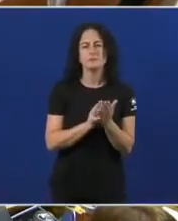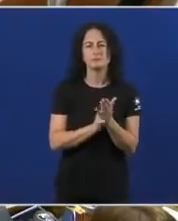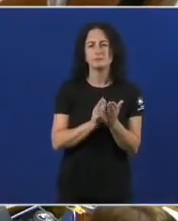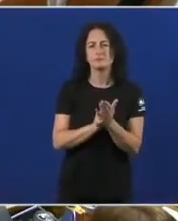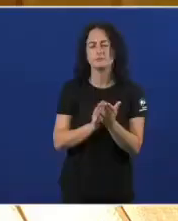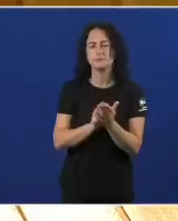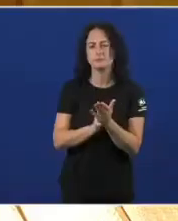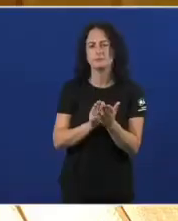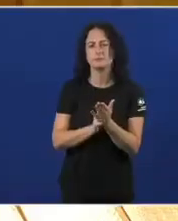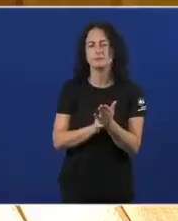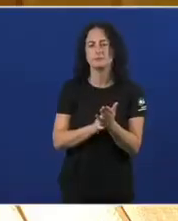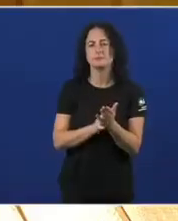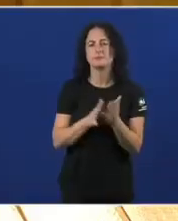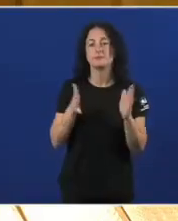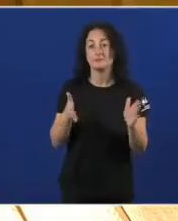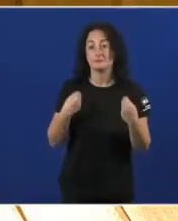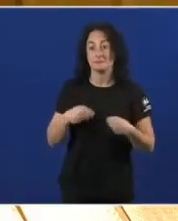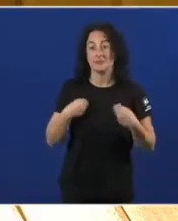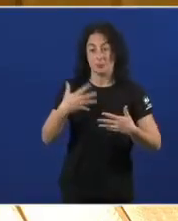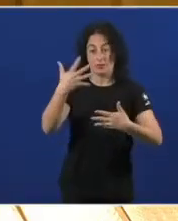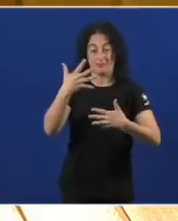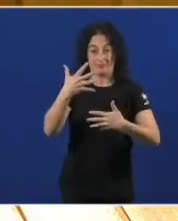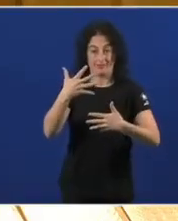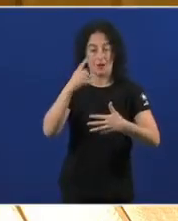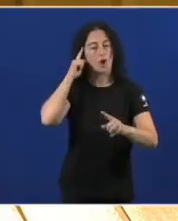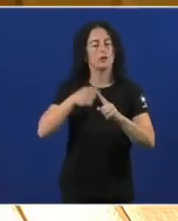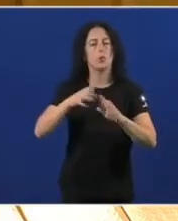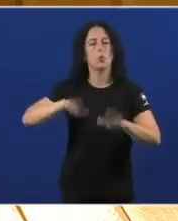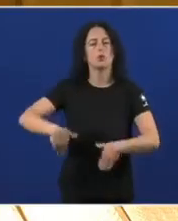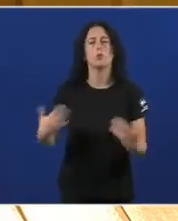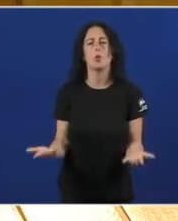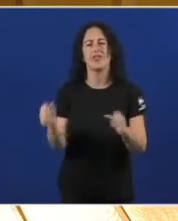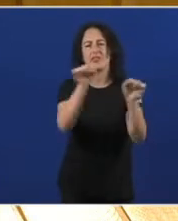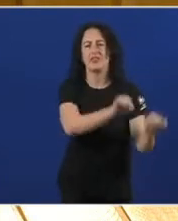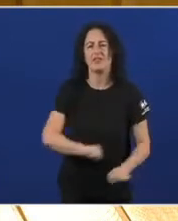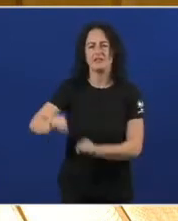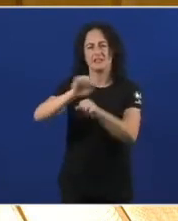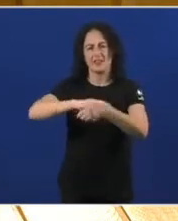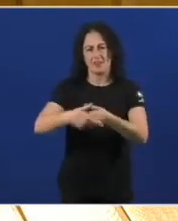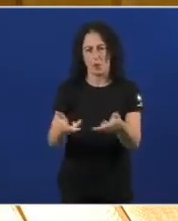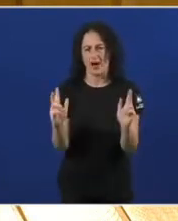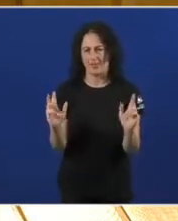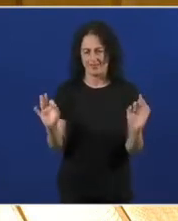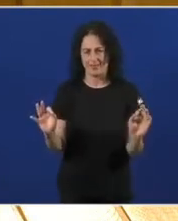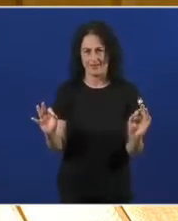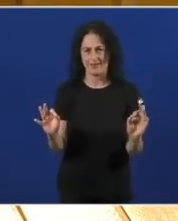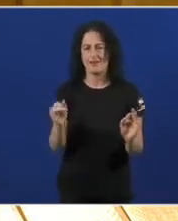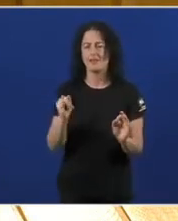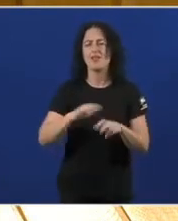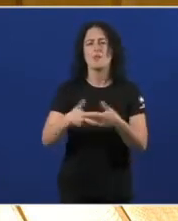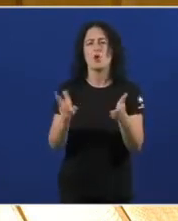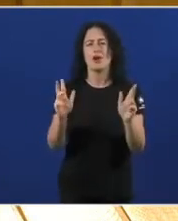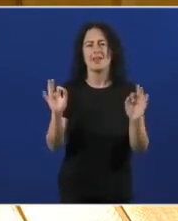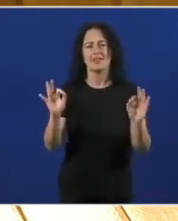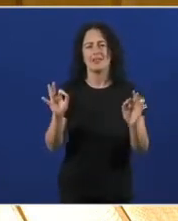E completa Este decálogo De objetivos A defensa Da democracia Temos unha democracia